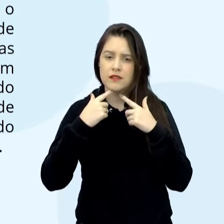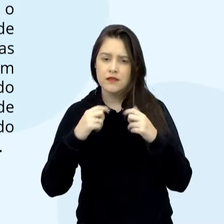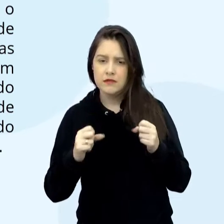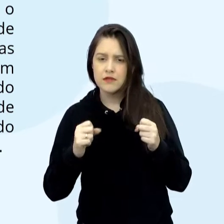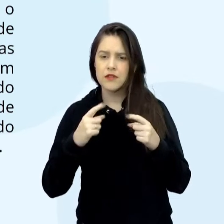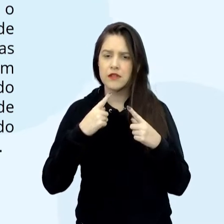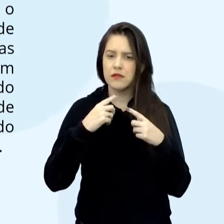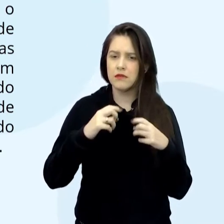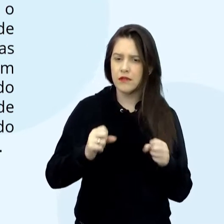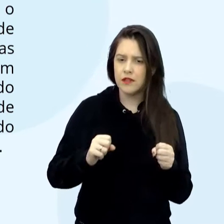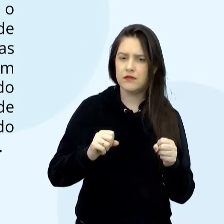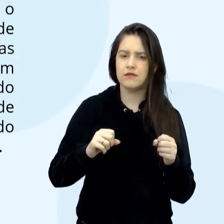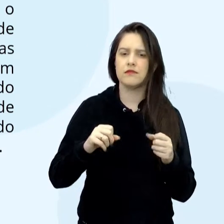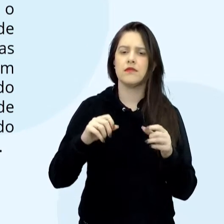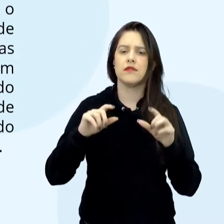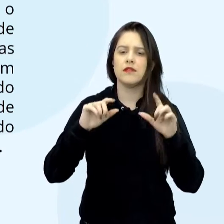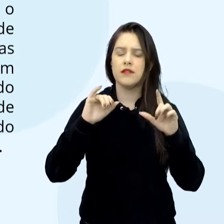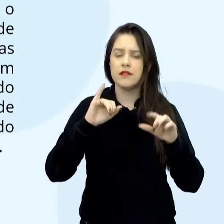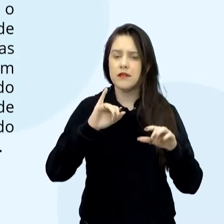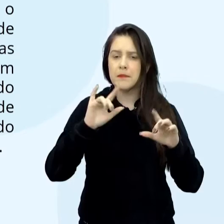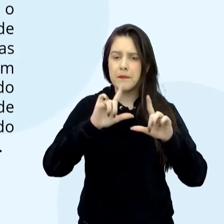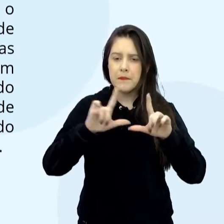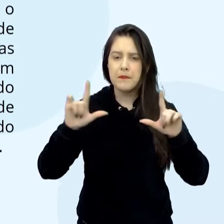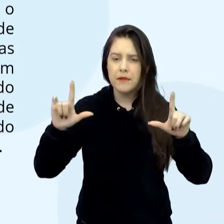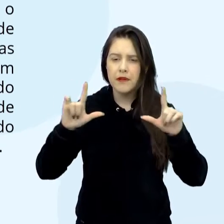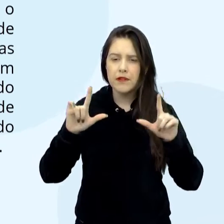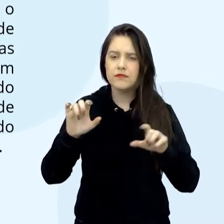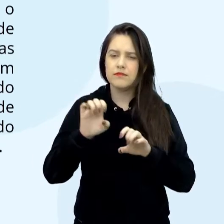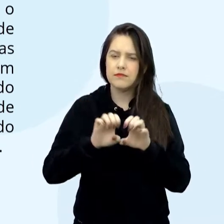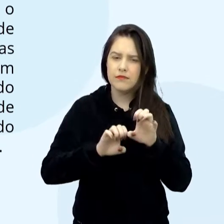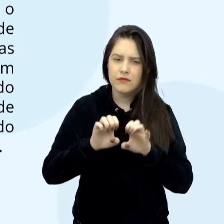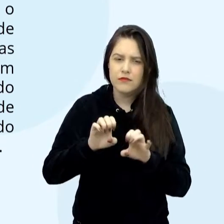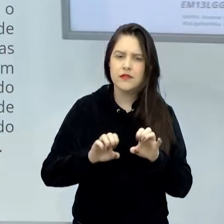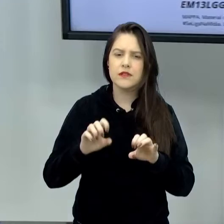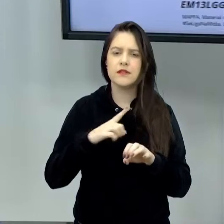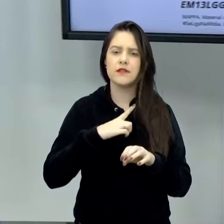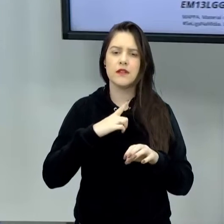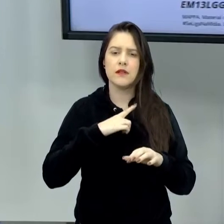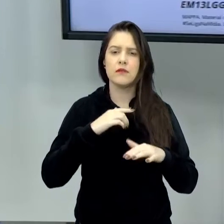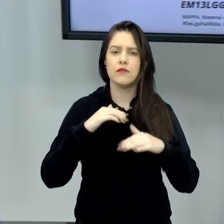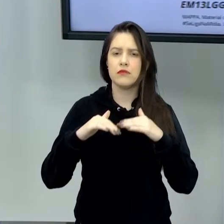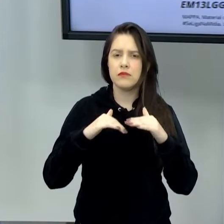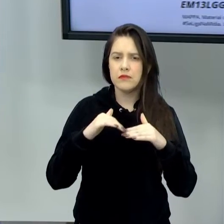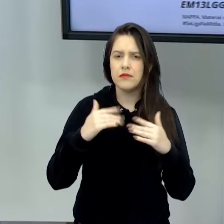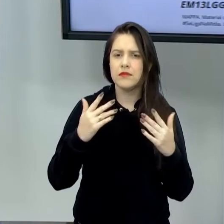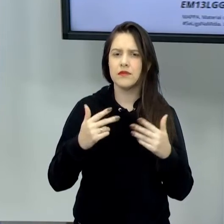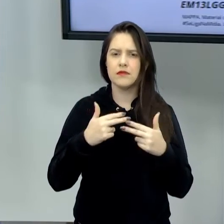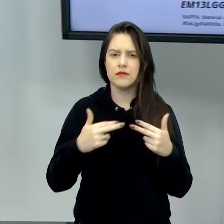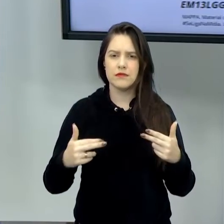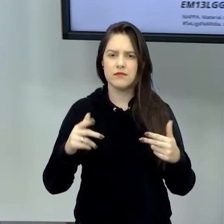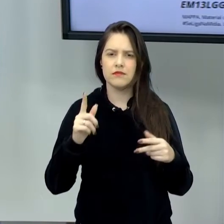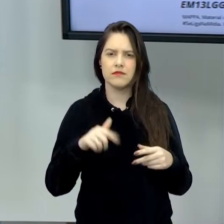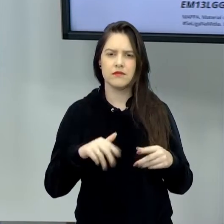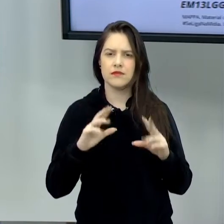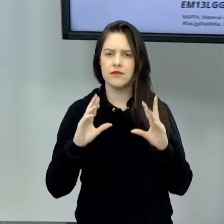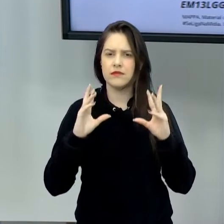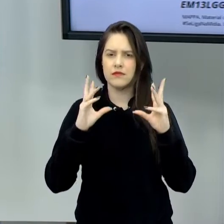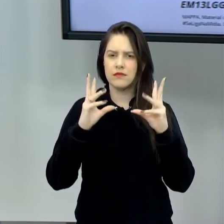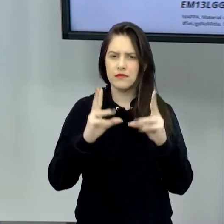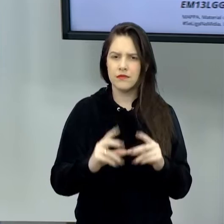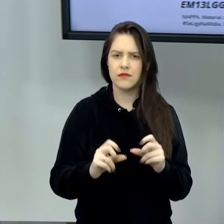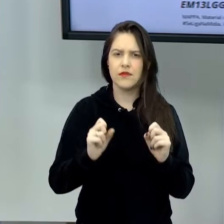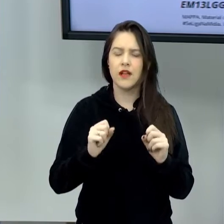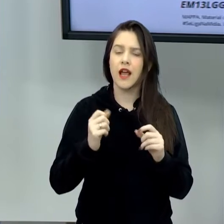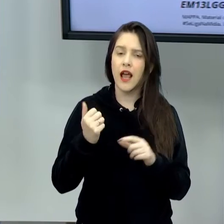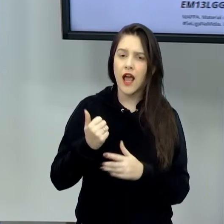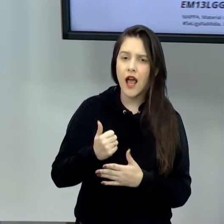M13LGG501, que é a habilidade da nossa formação geral básica. Eu não estou sozinha, vocês vão